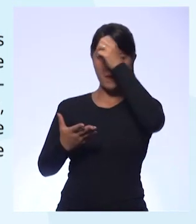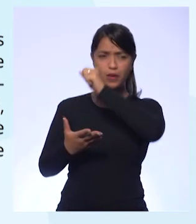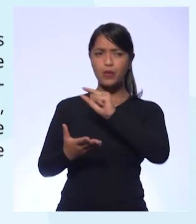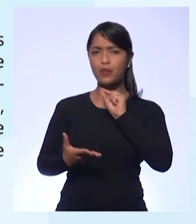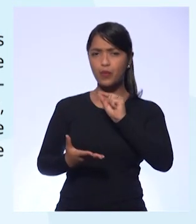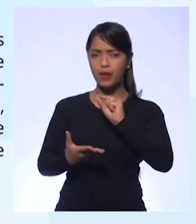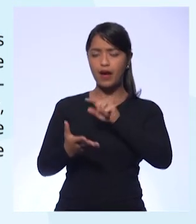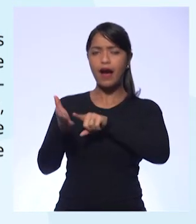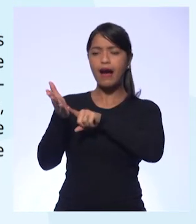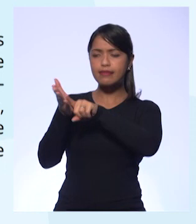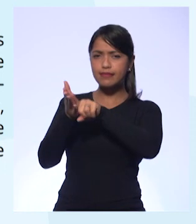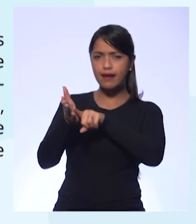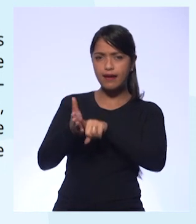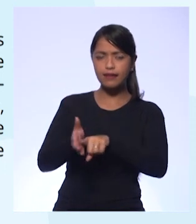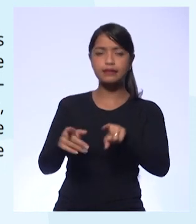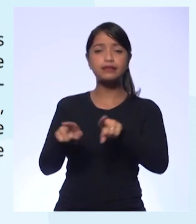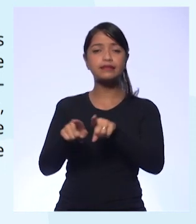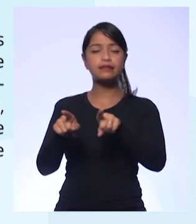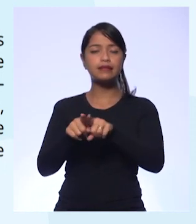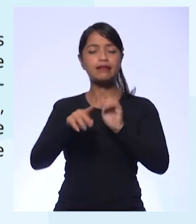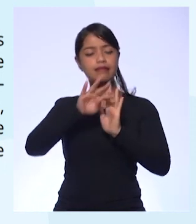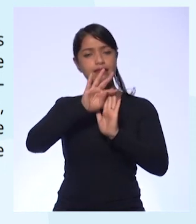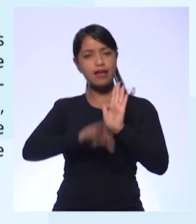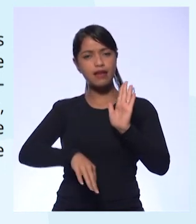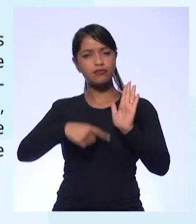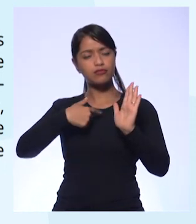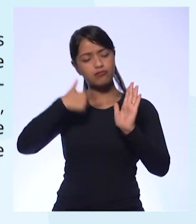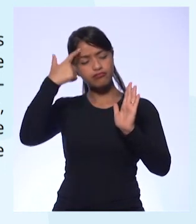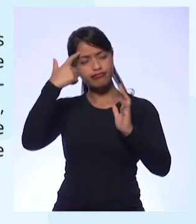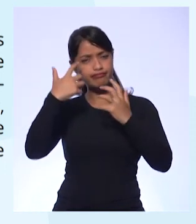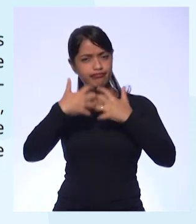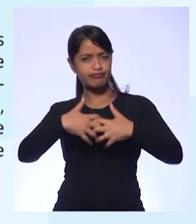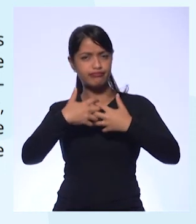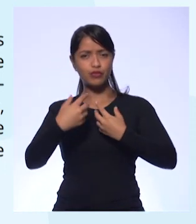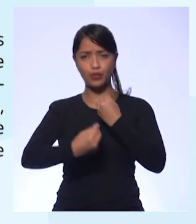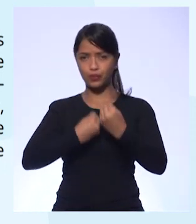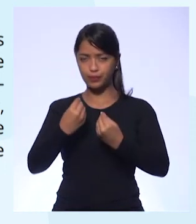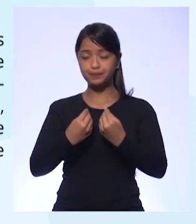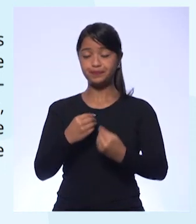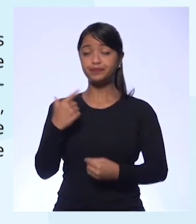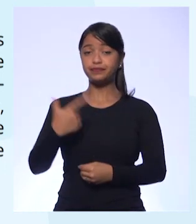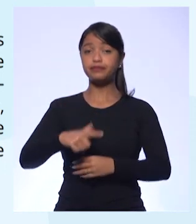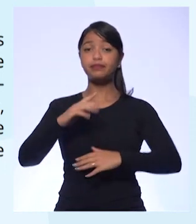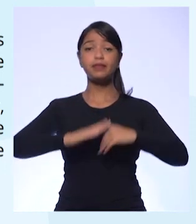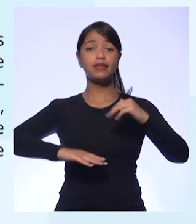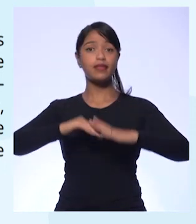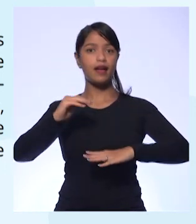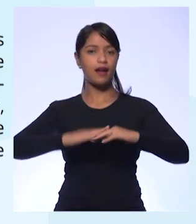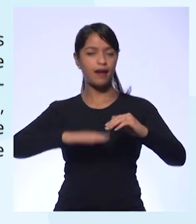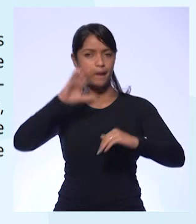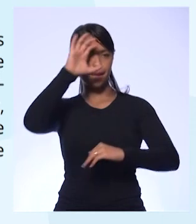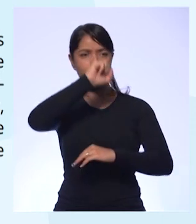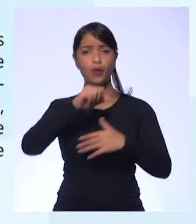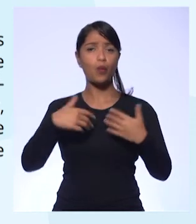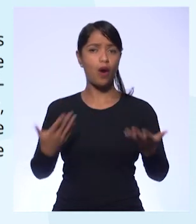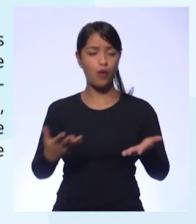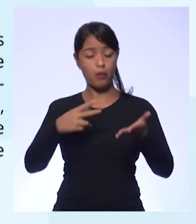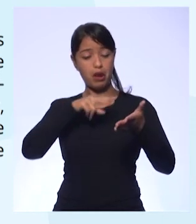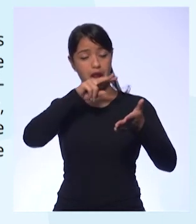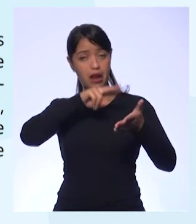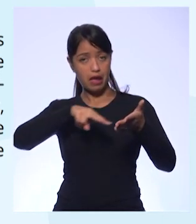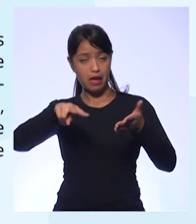interpretação textual. Sexto ano, a habilidade que vamos acionar será ler e compreender,